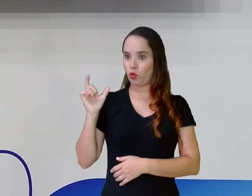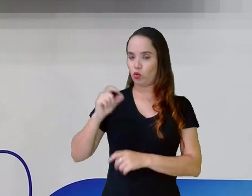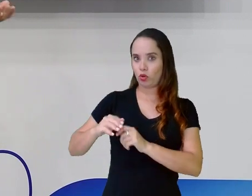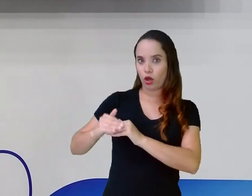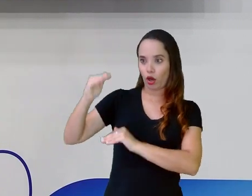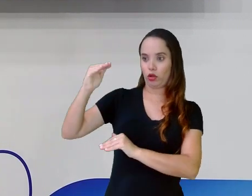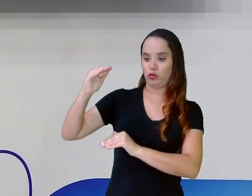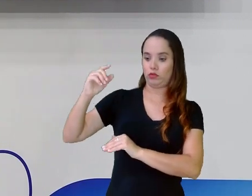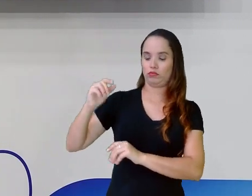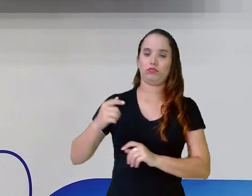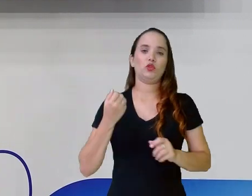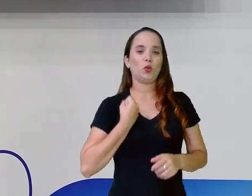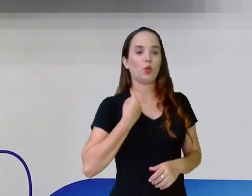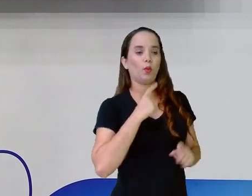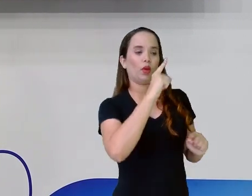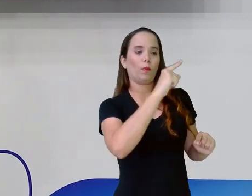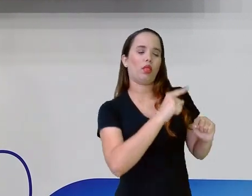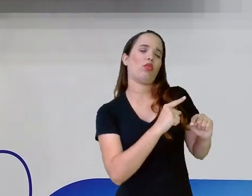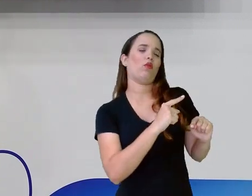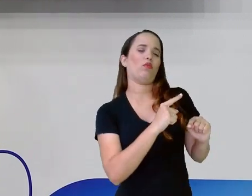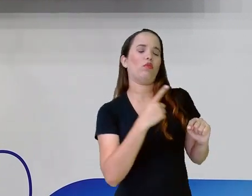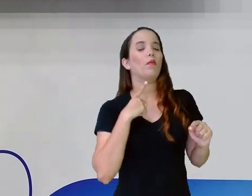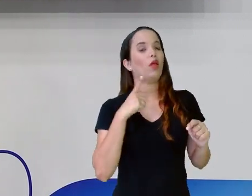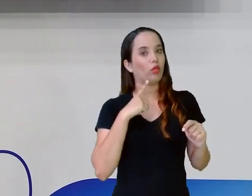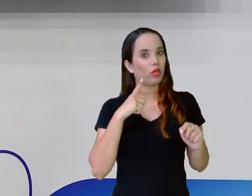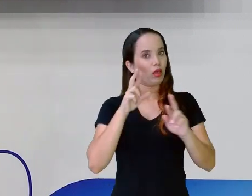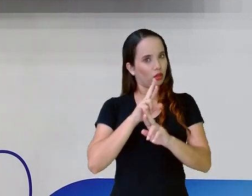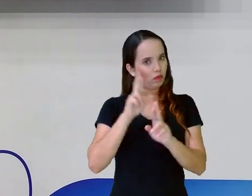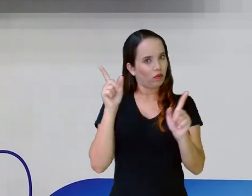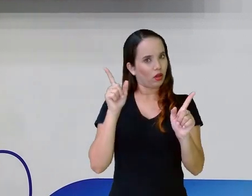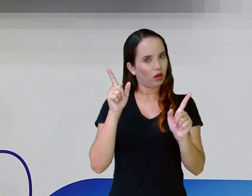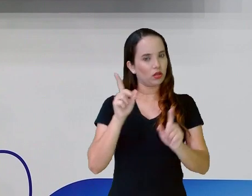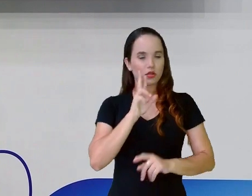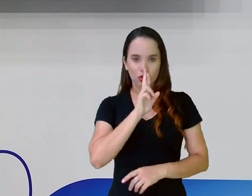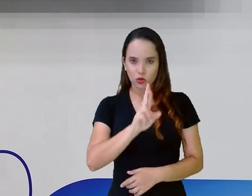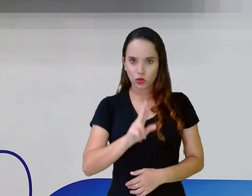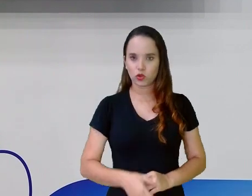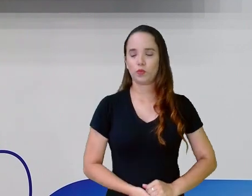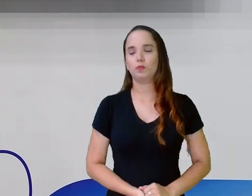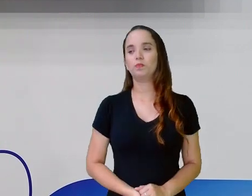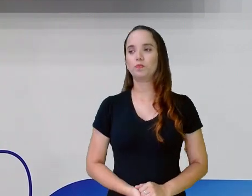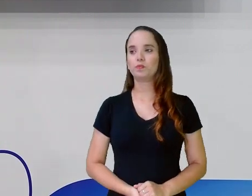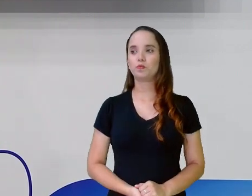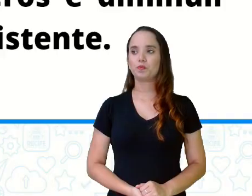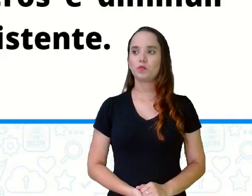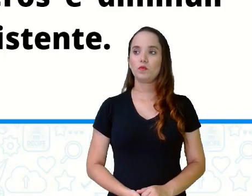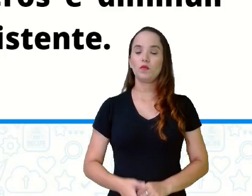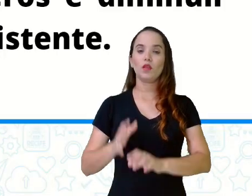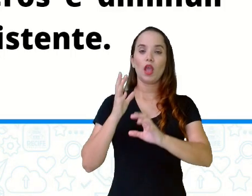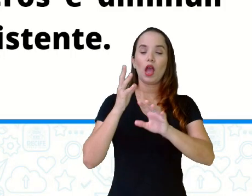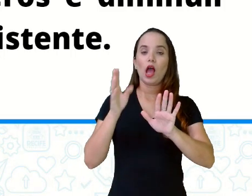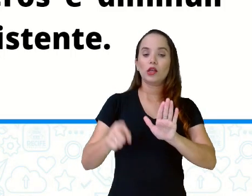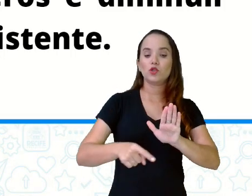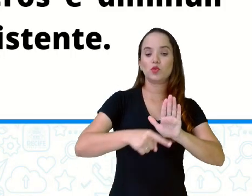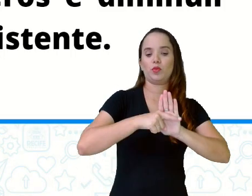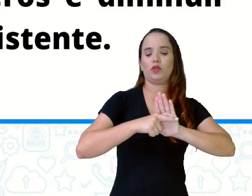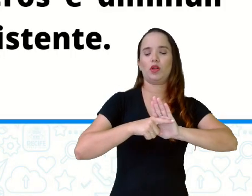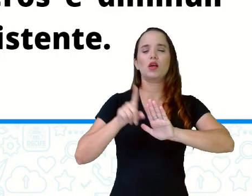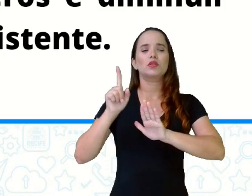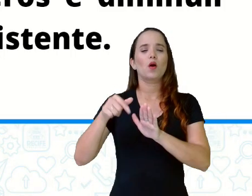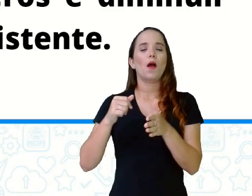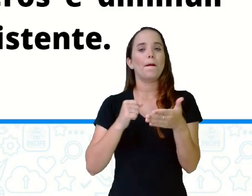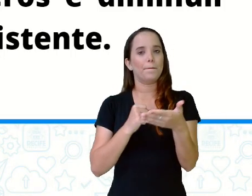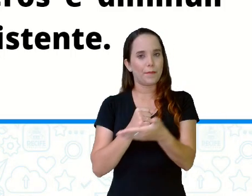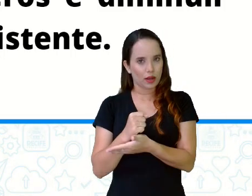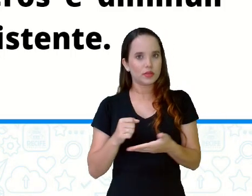isso? Para eu ter a minha diferença, para eu ter o meu resultado. A subtração é considerada uma operação